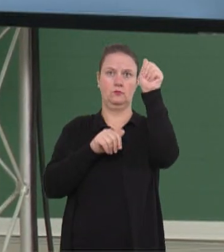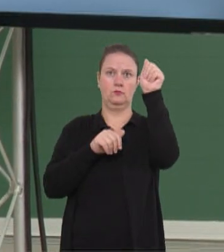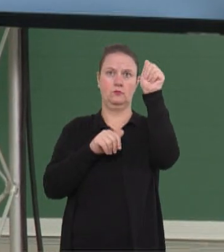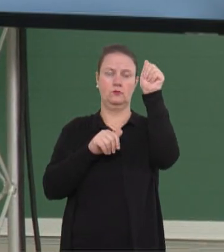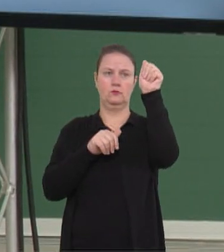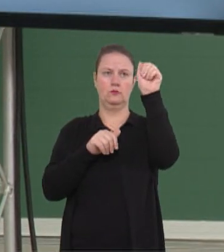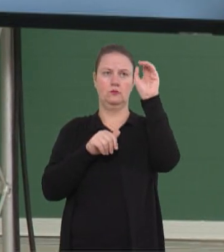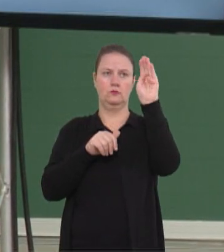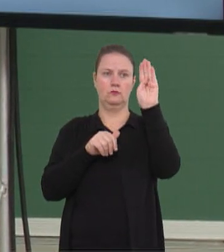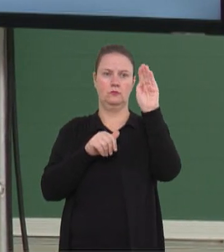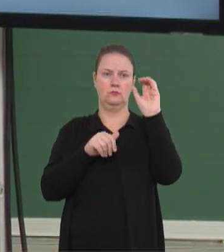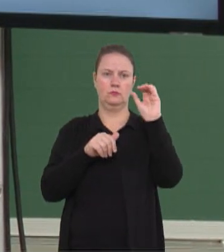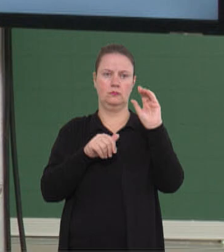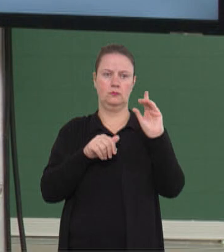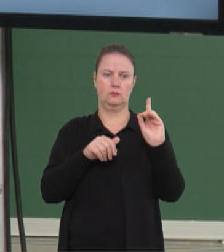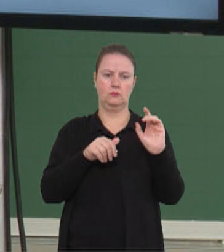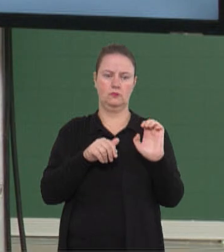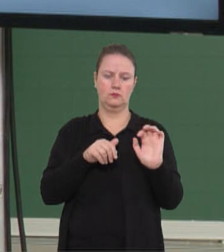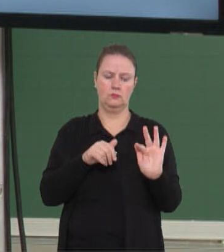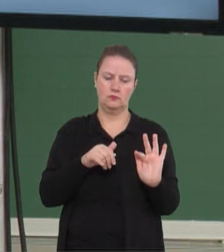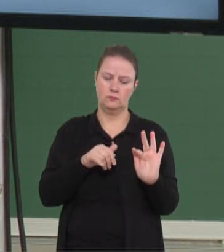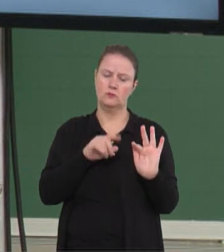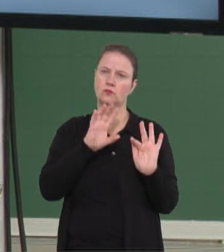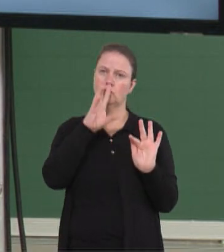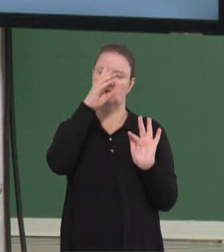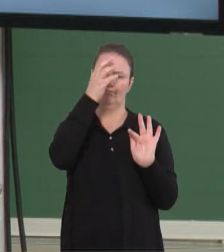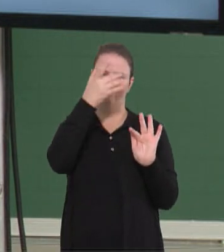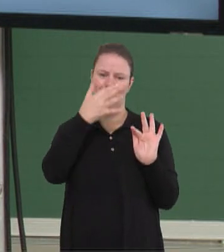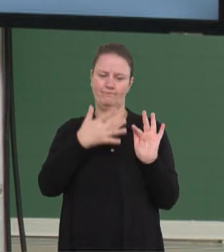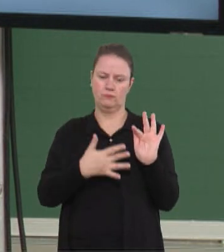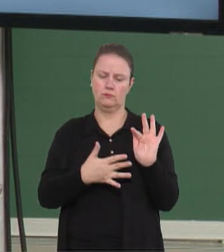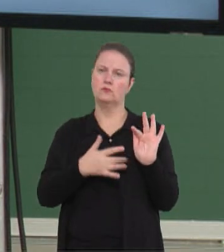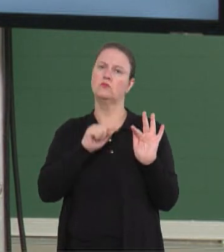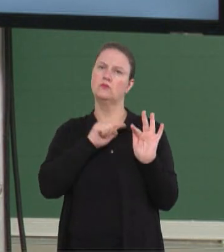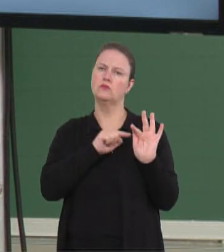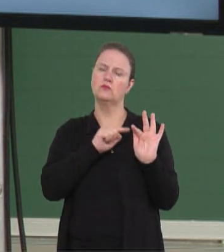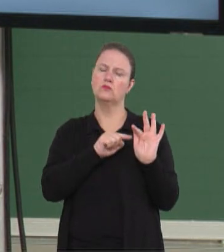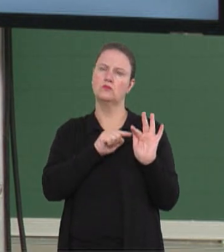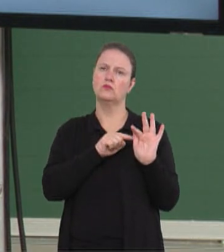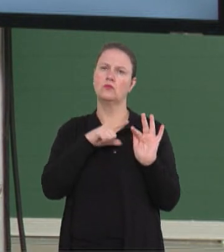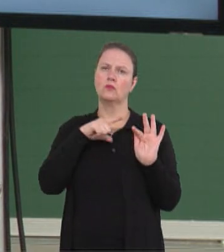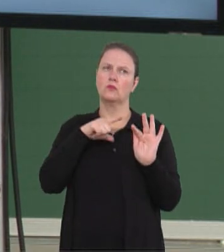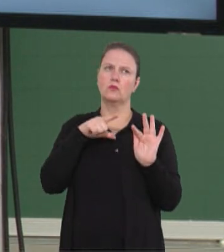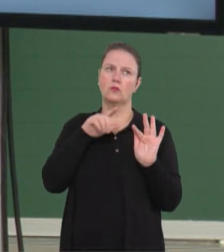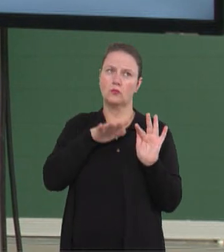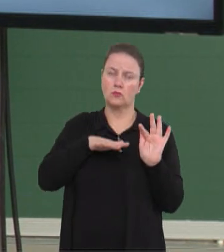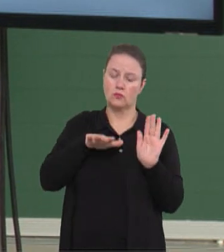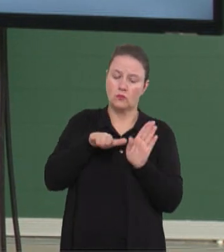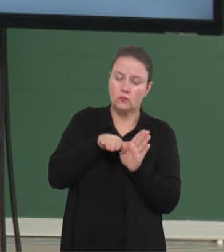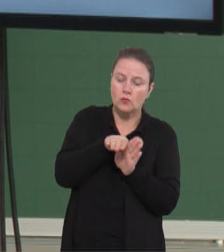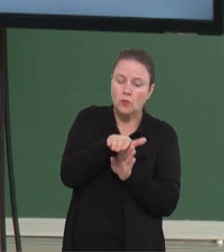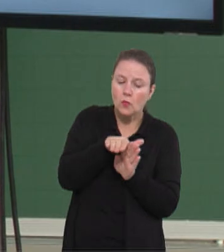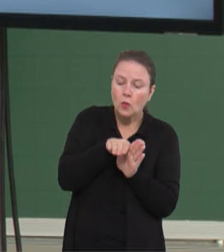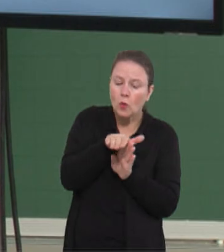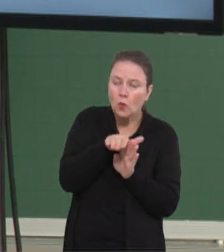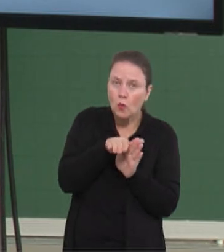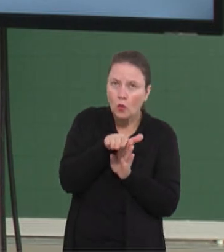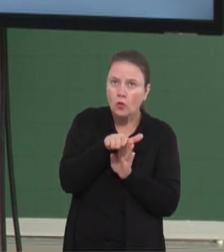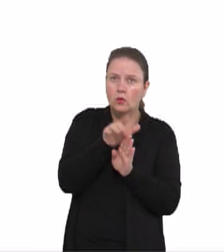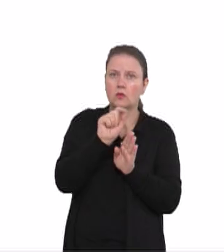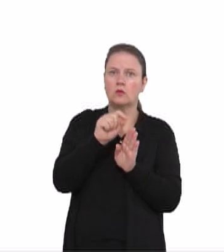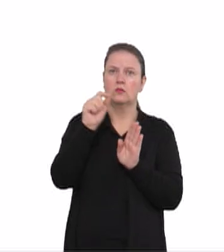problemas as pessoas estão falando de problemas que elas têm e aqui embaixo estamos conselhos então é para você